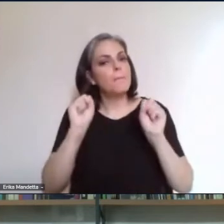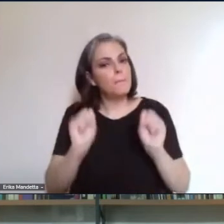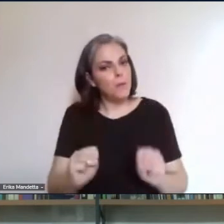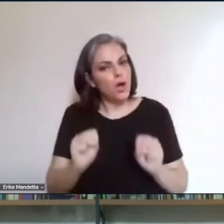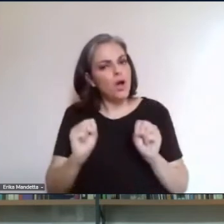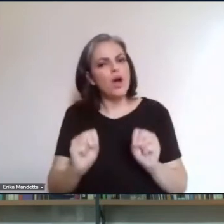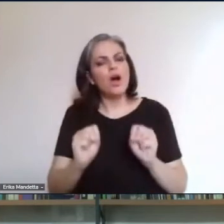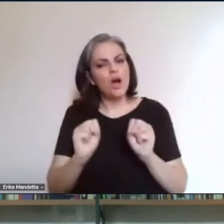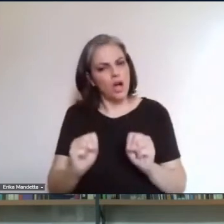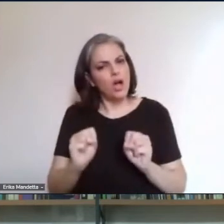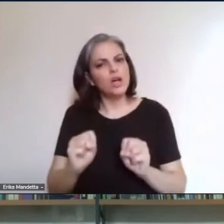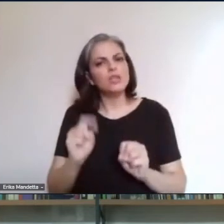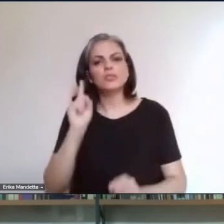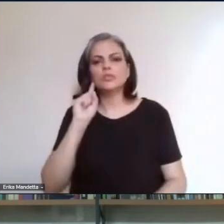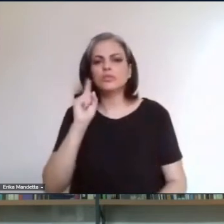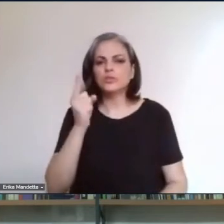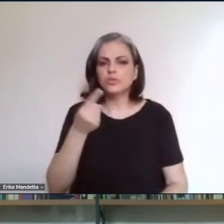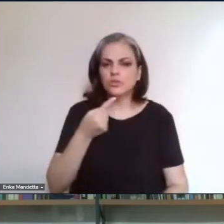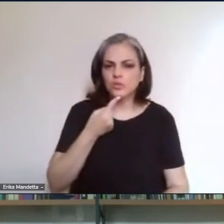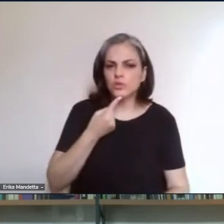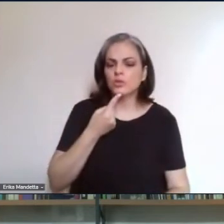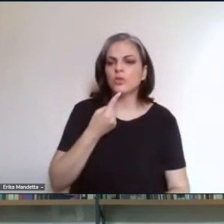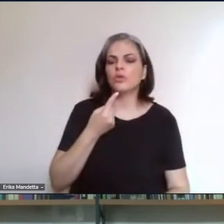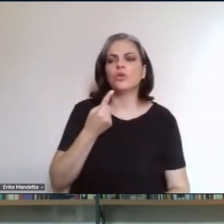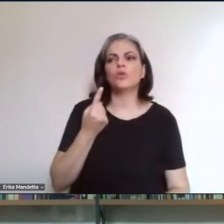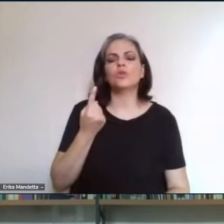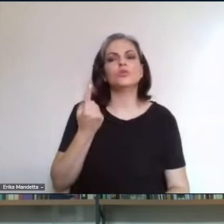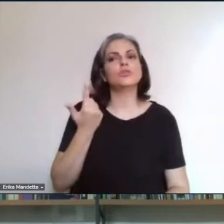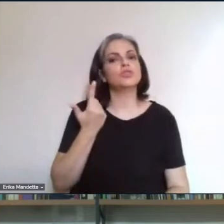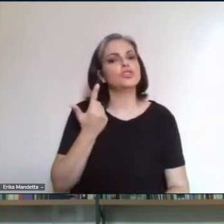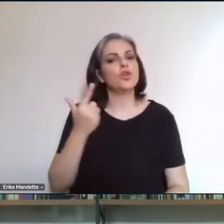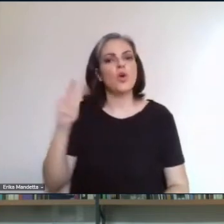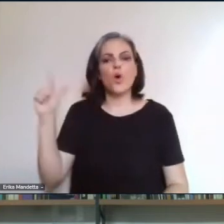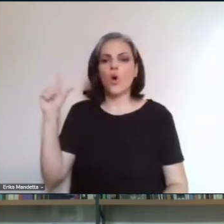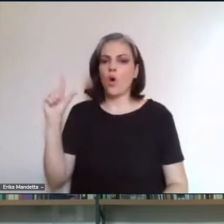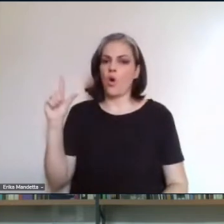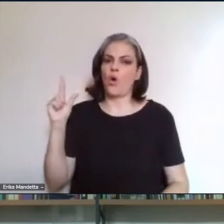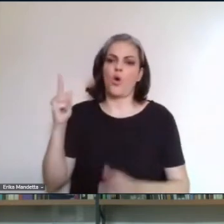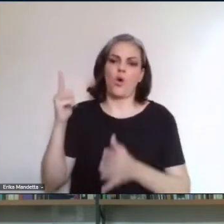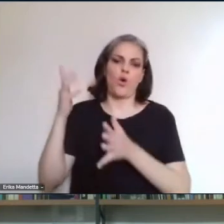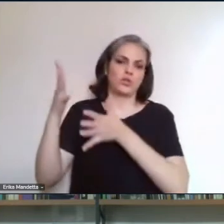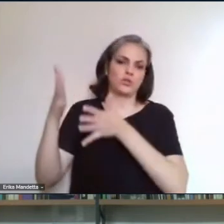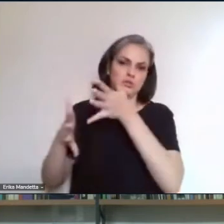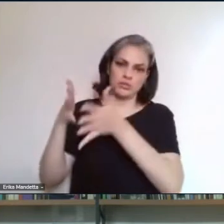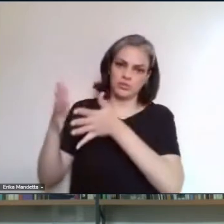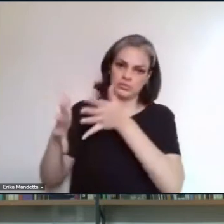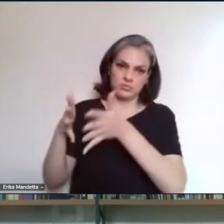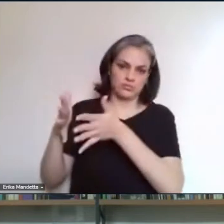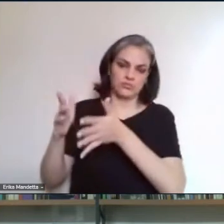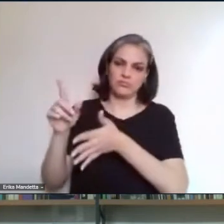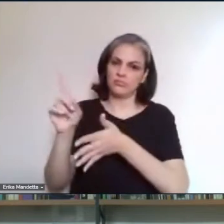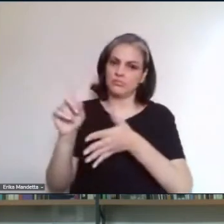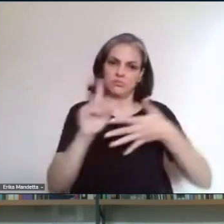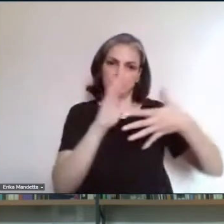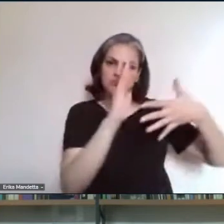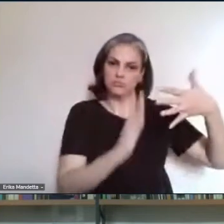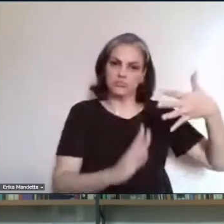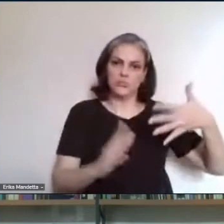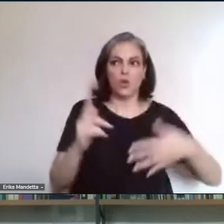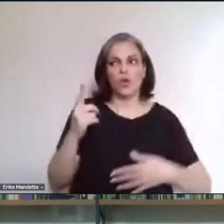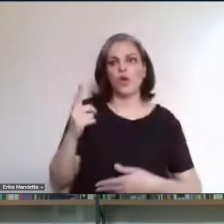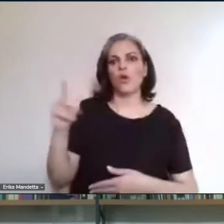surdos falantes de outras línguas de sinais, em sessões deliberativas, né,